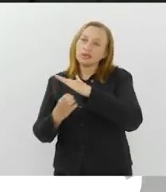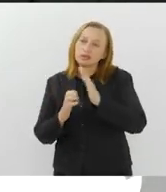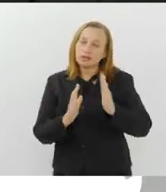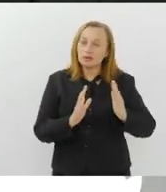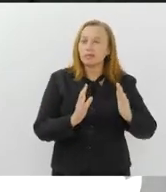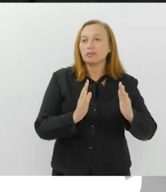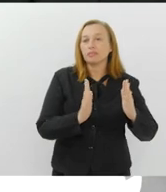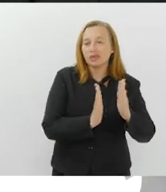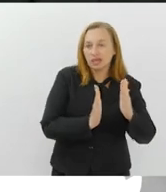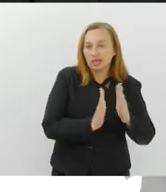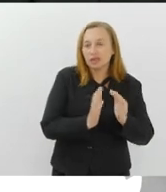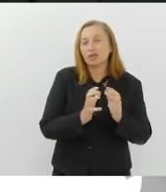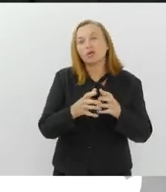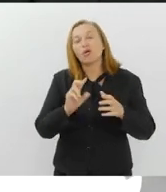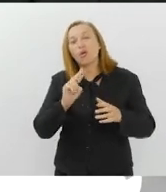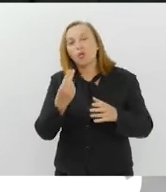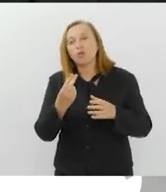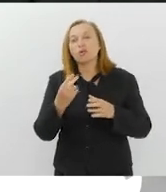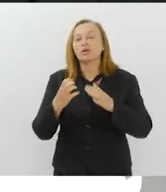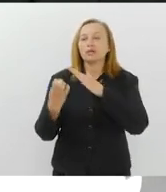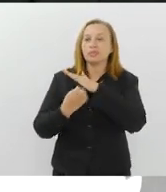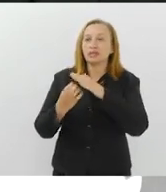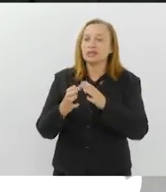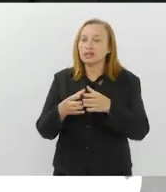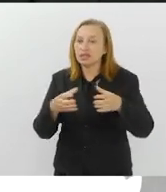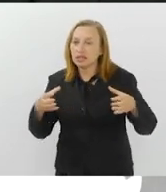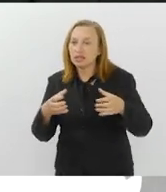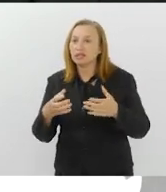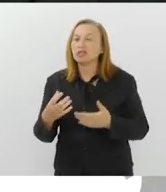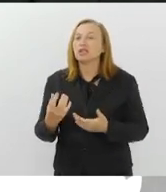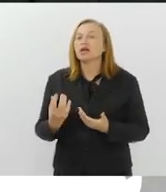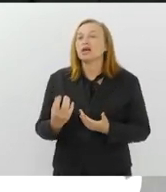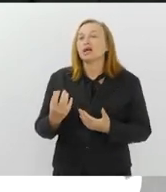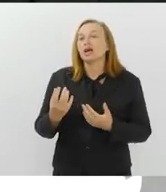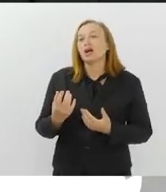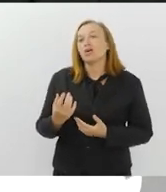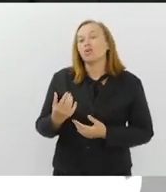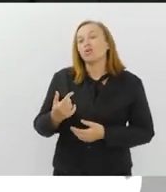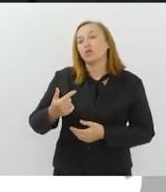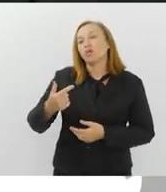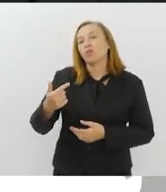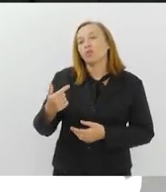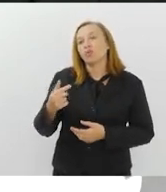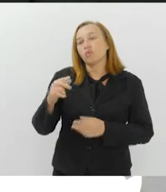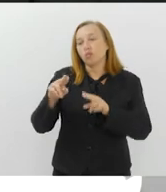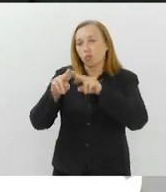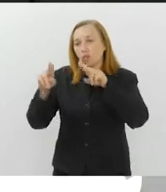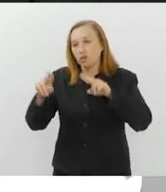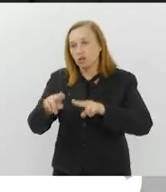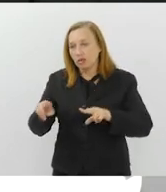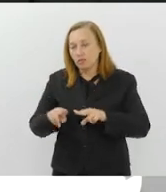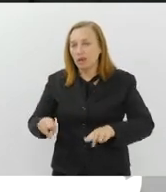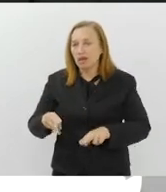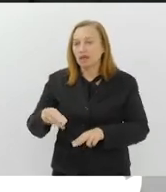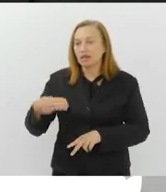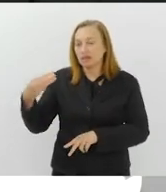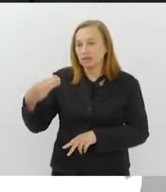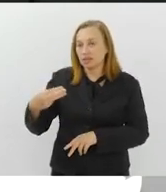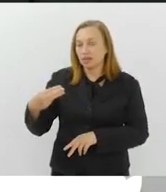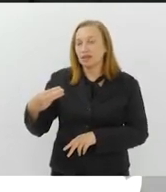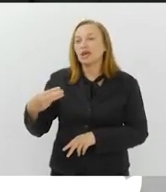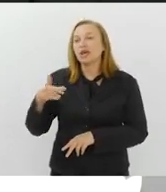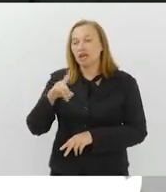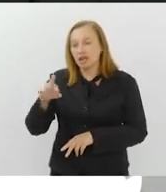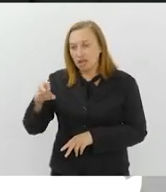de médio porte ou de grande porte. A faixa 3, com relação à Unimed Rio, que a senhora menciona, é exatamente pelo número, tem um